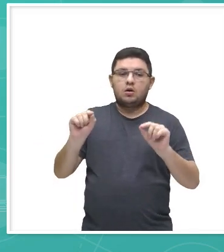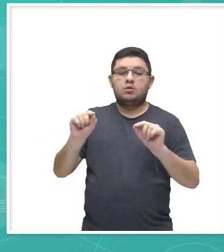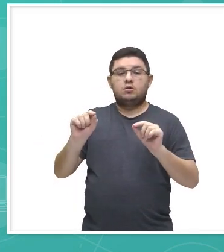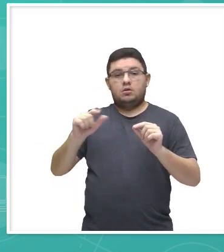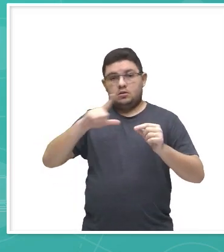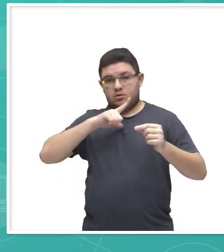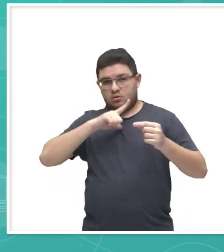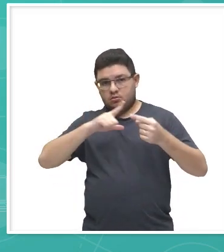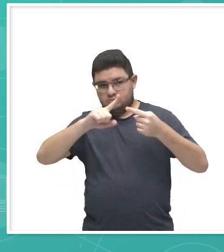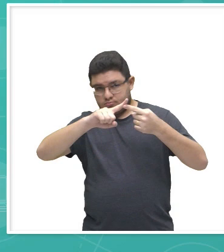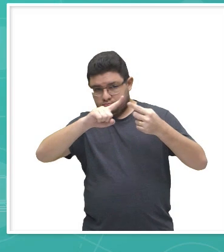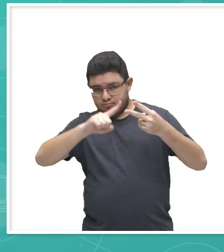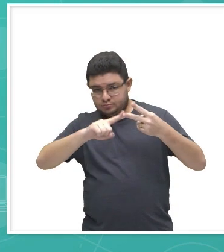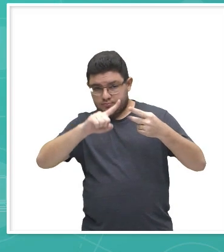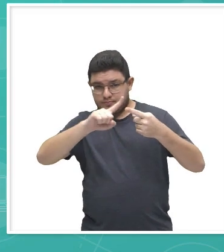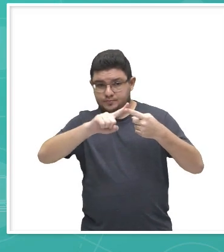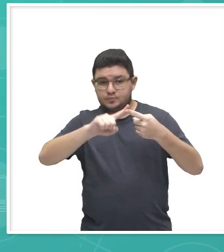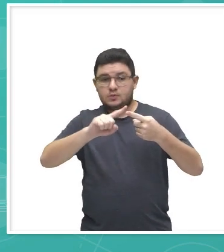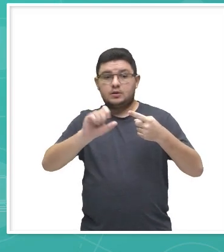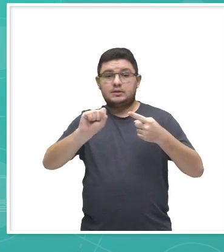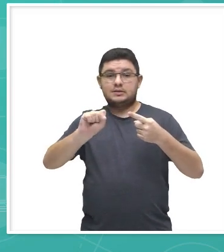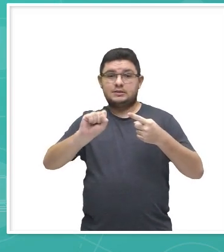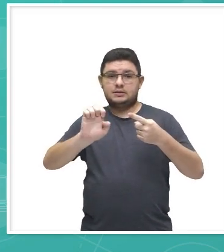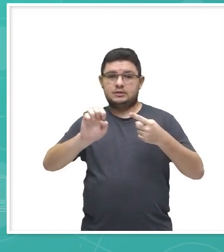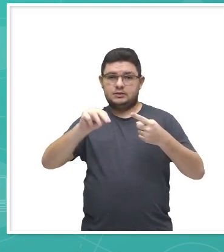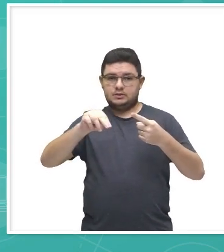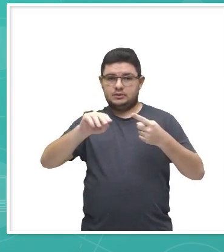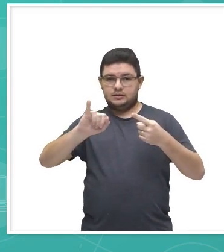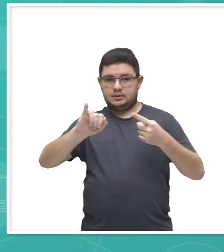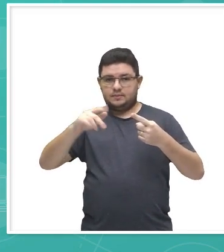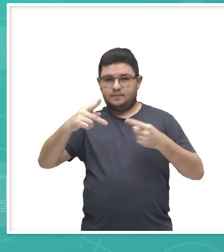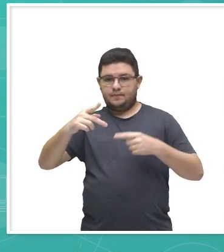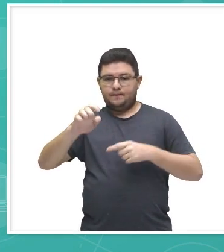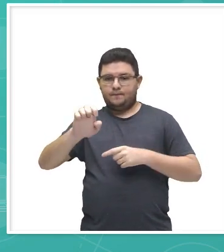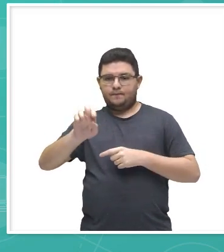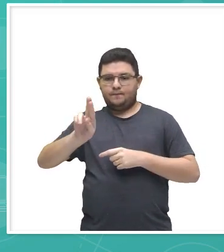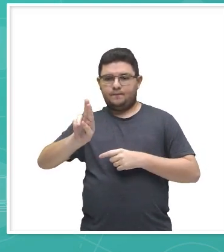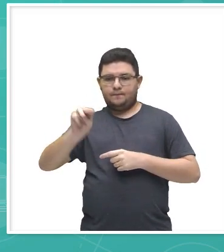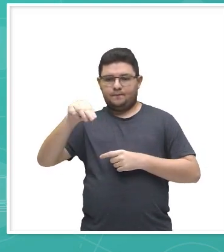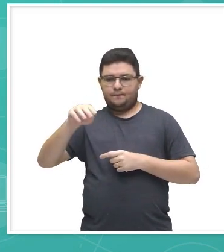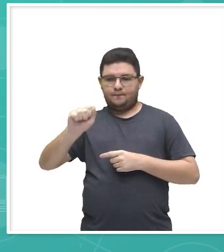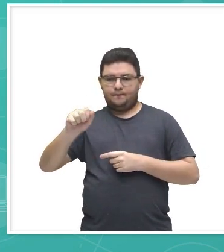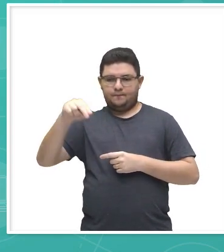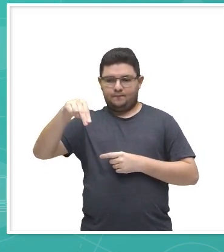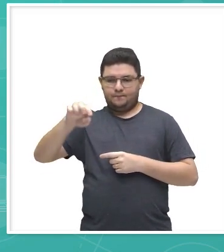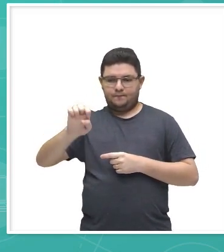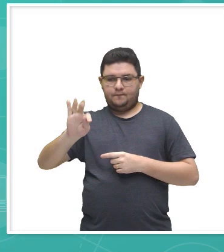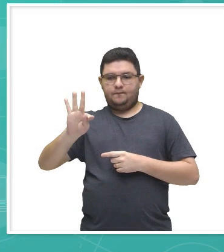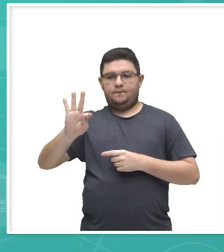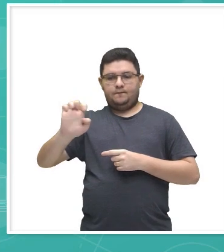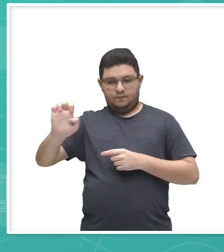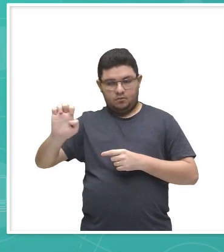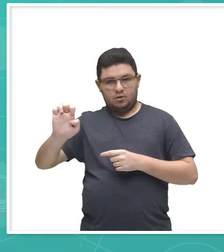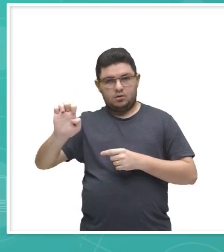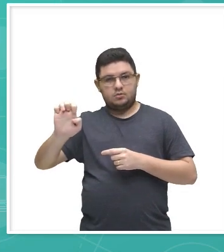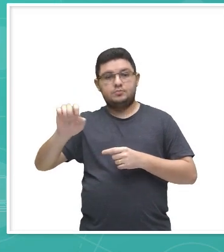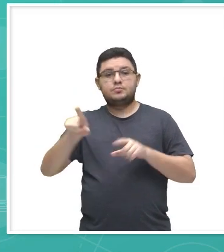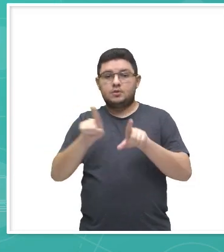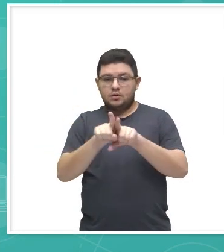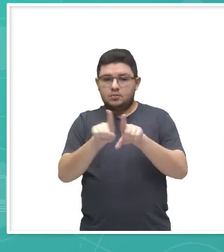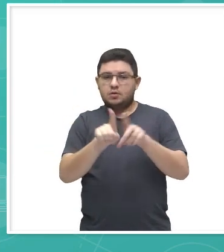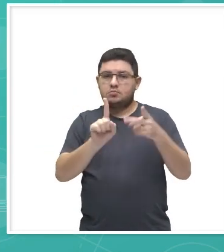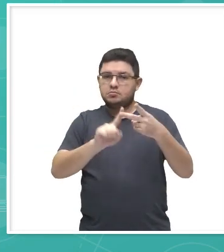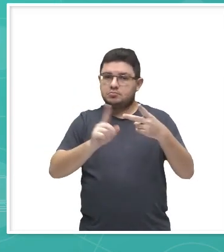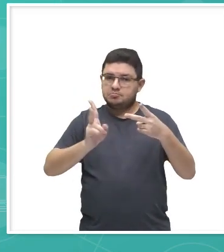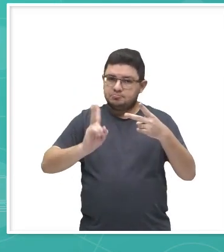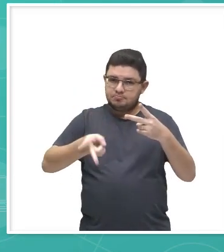características, tá? Com a permanência aí daquelas plantas com a cultura daquela região, né? Daquele local,